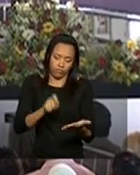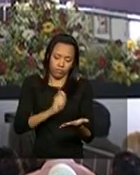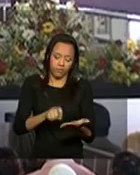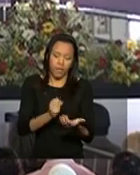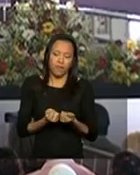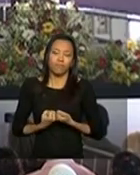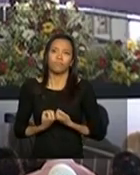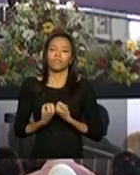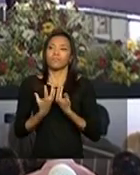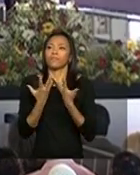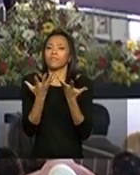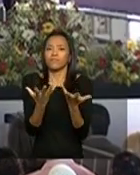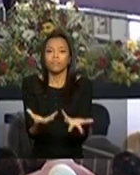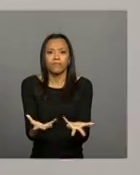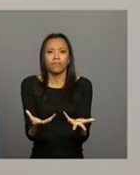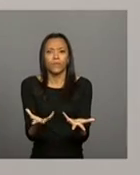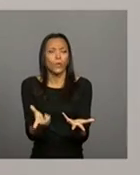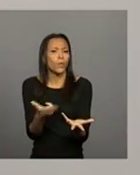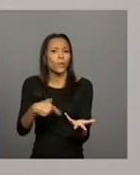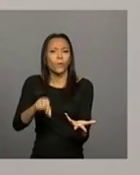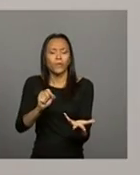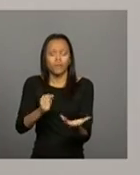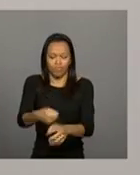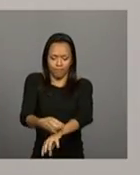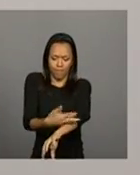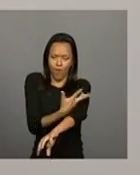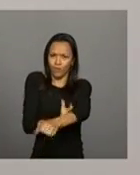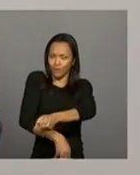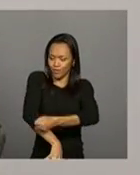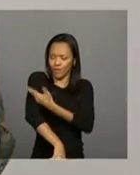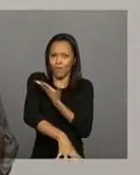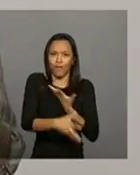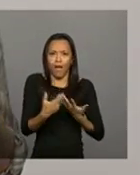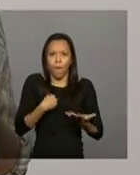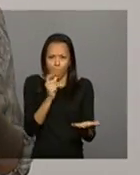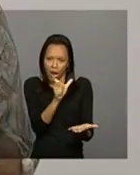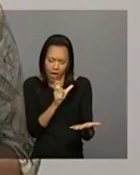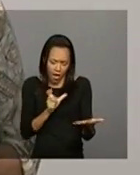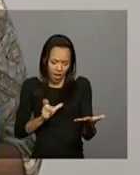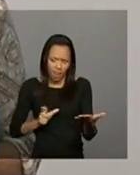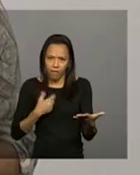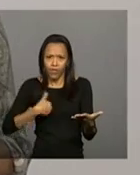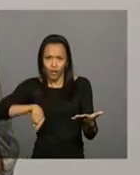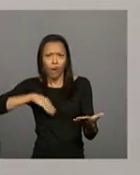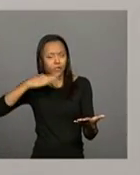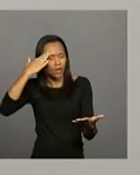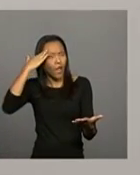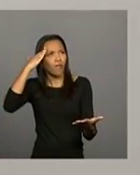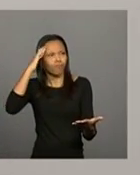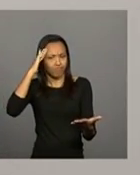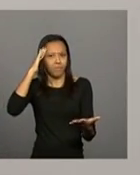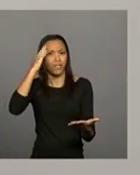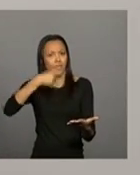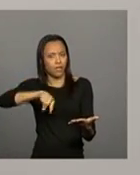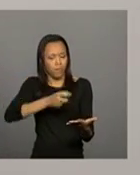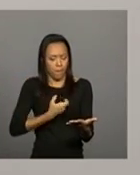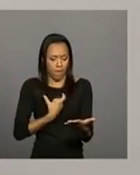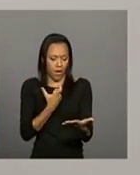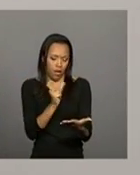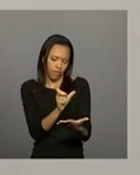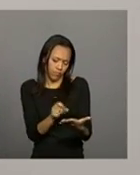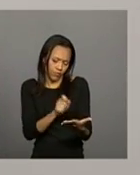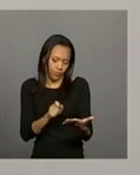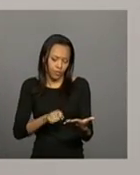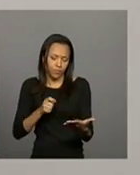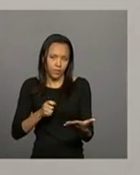revelar de uma forma emocional, uma forma que todos nós entendemos. Ele tem essa